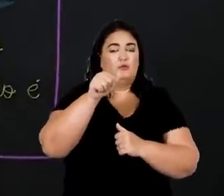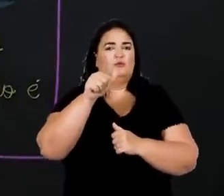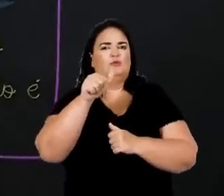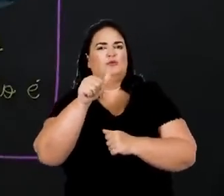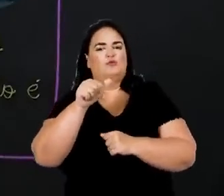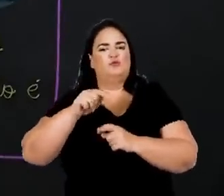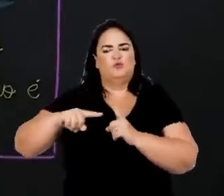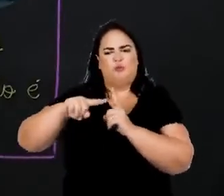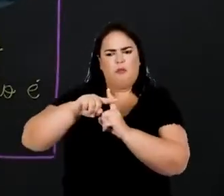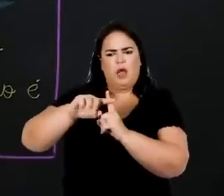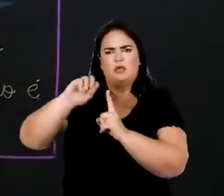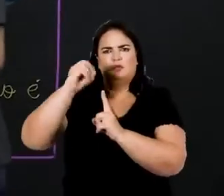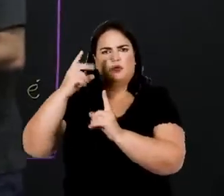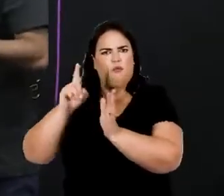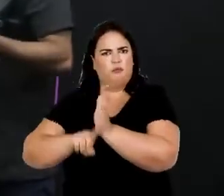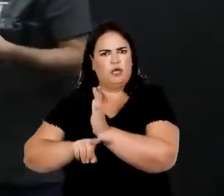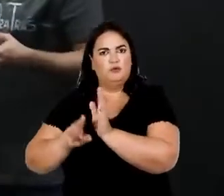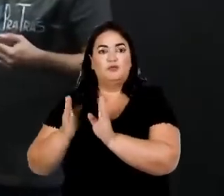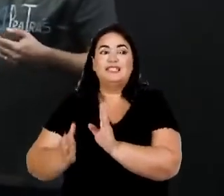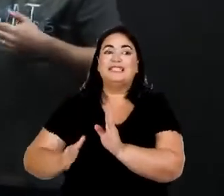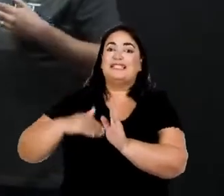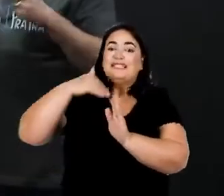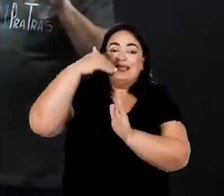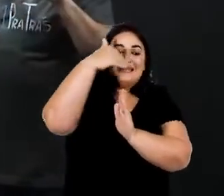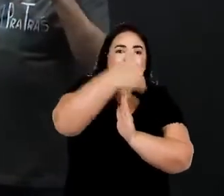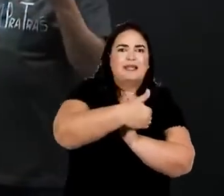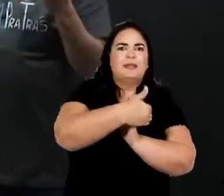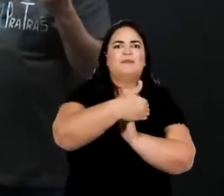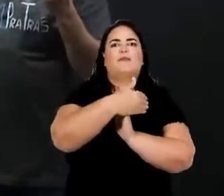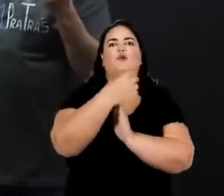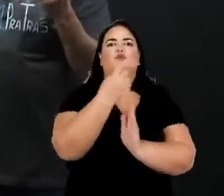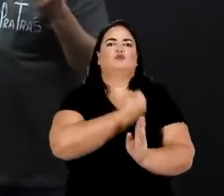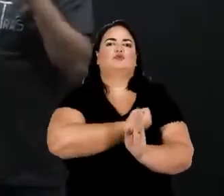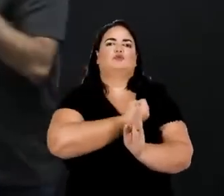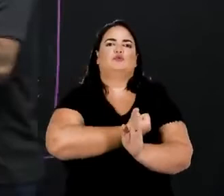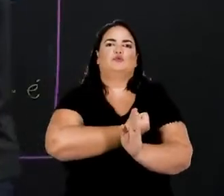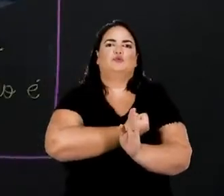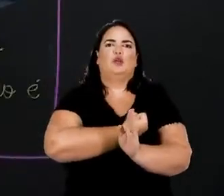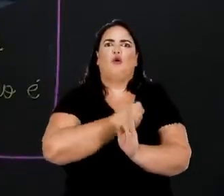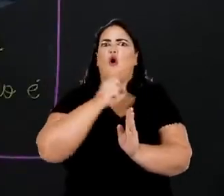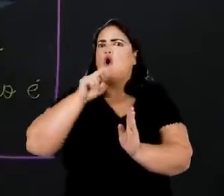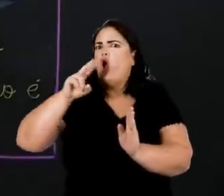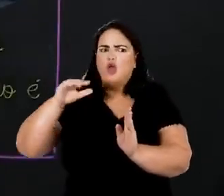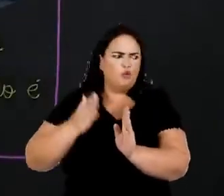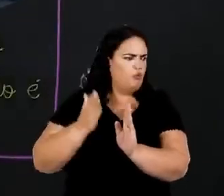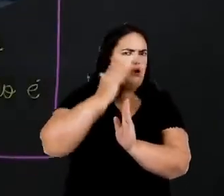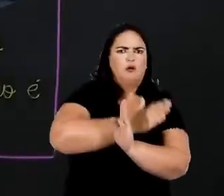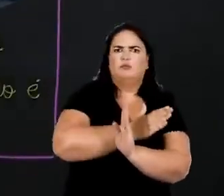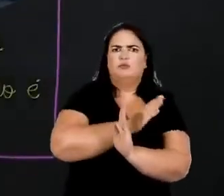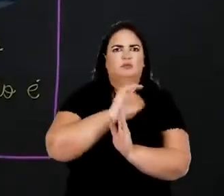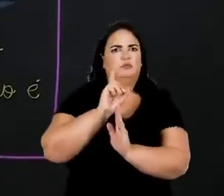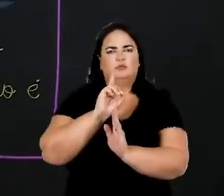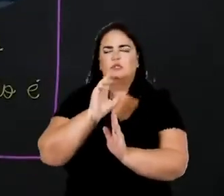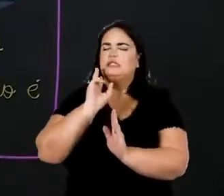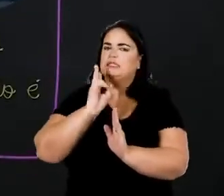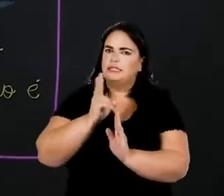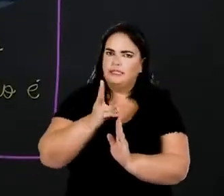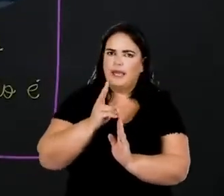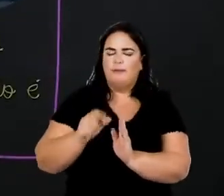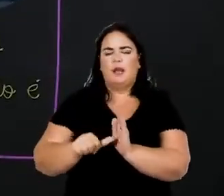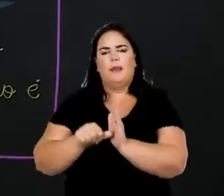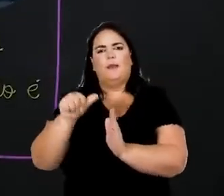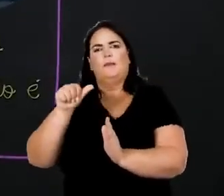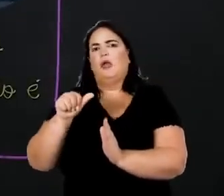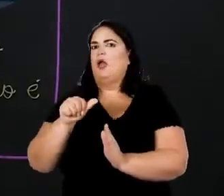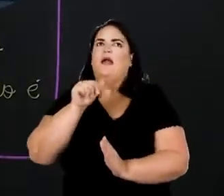primeiro veio o sinal e depois vem o algarismo nunca o contrário Então você não vai ter 2 -